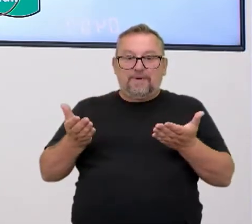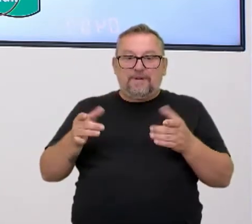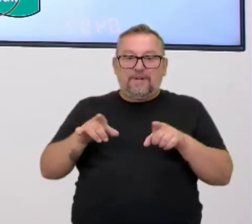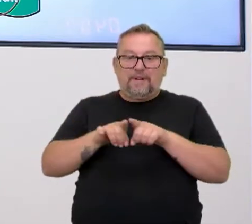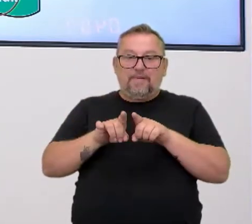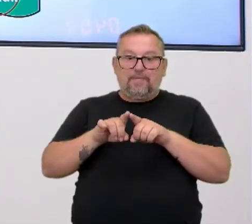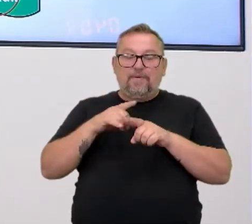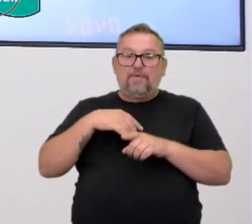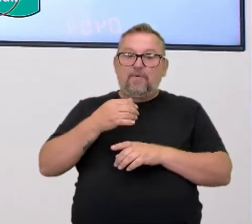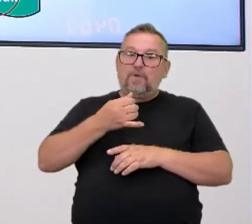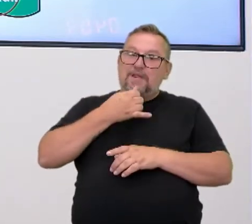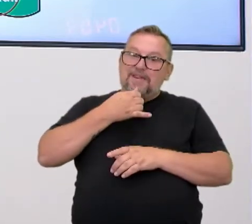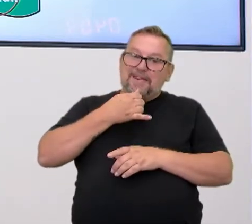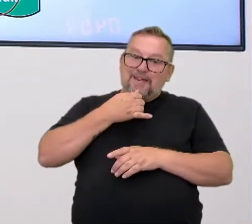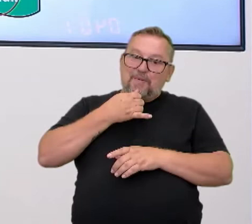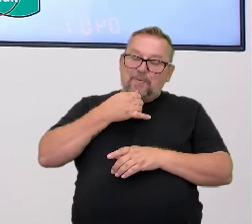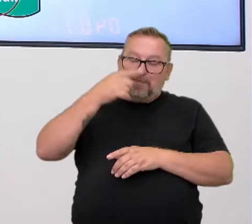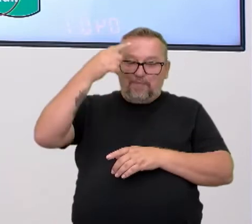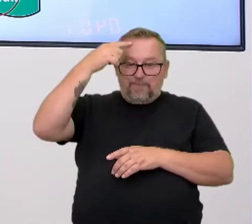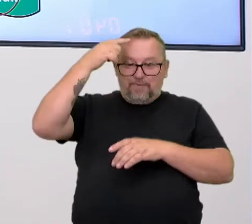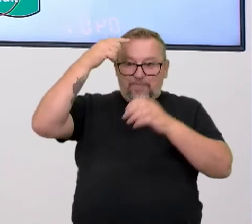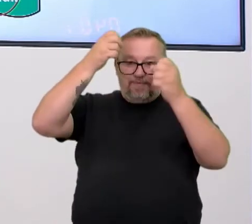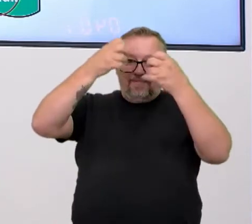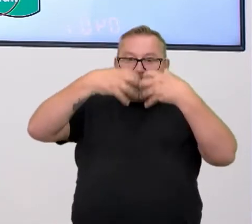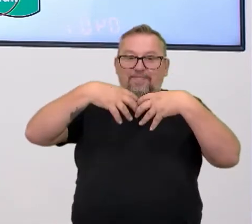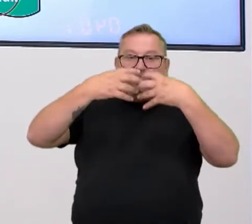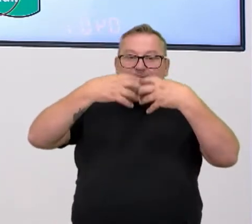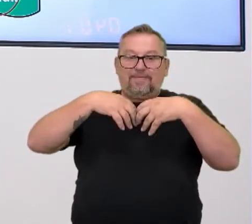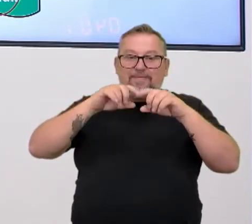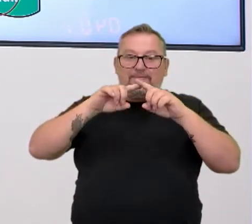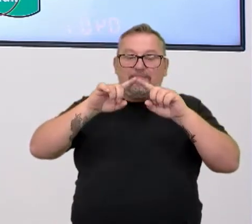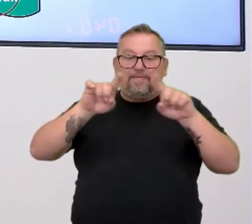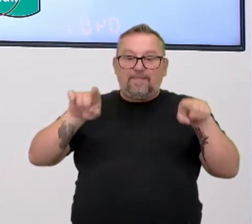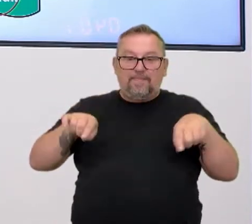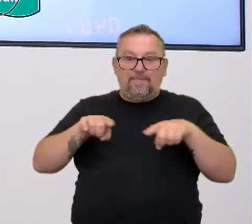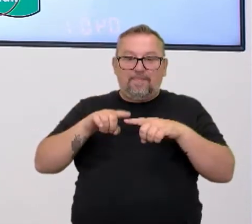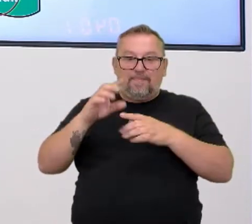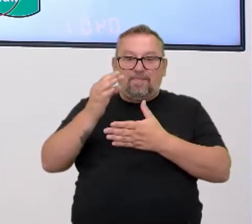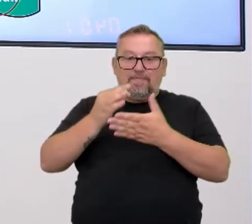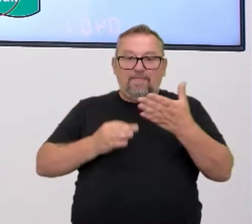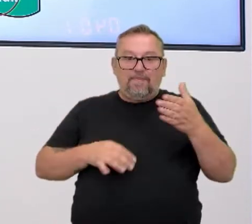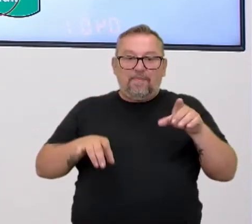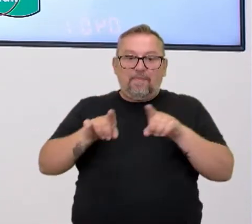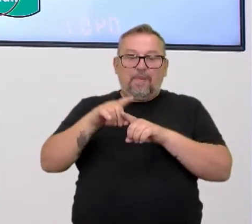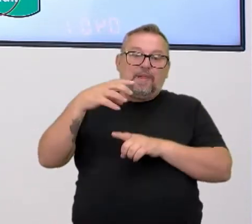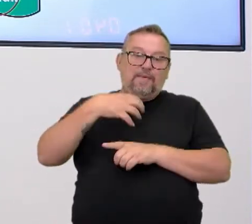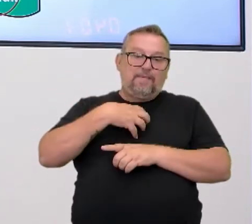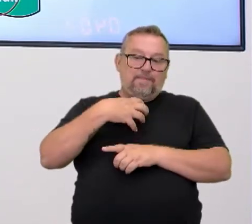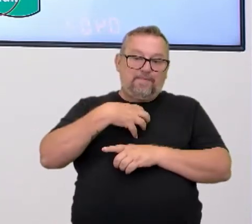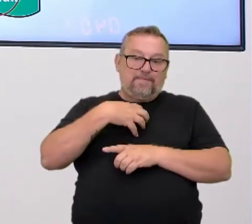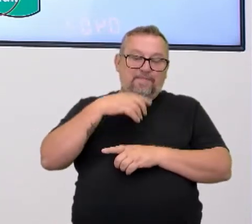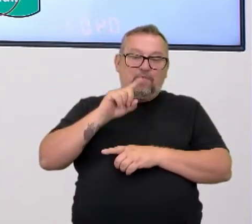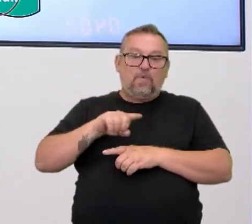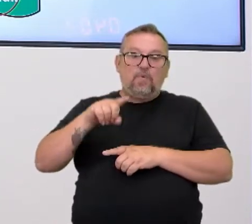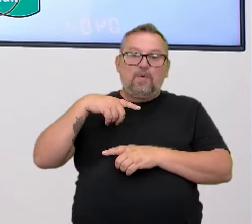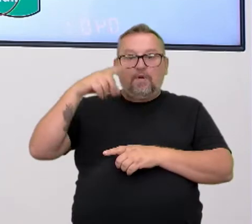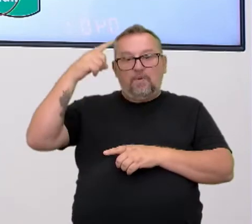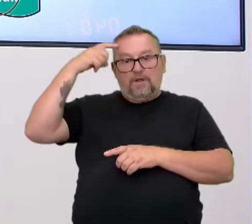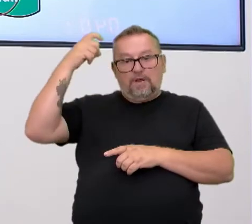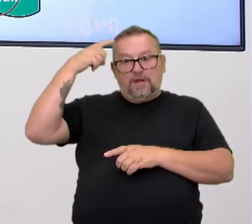esse é um exemplo de um mapa mental com as caixinhas de textos e as características do que eu